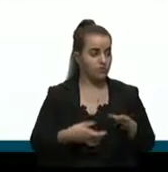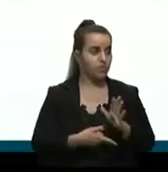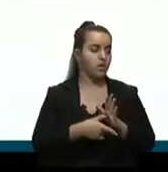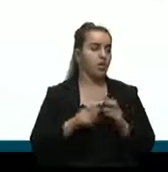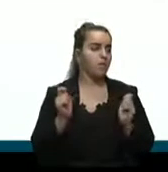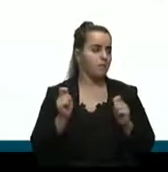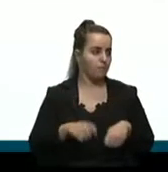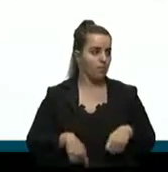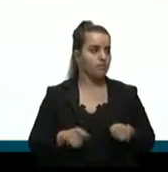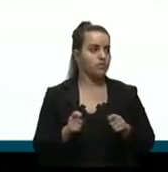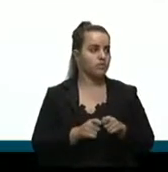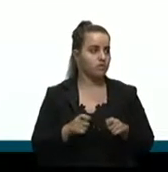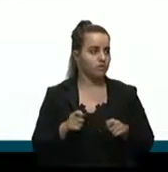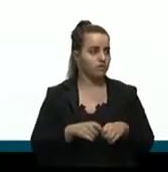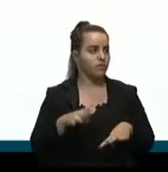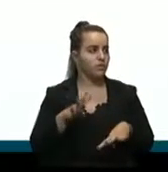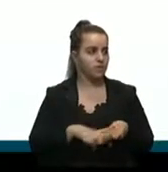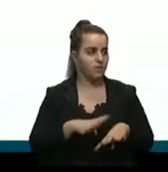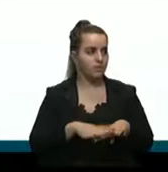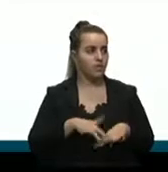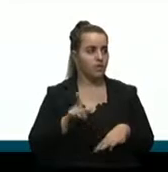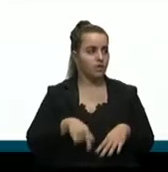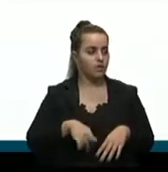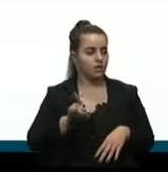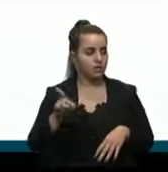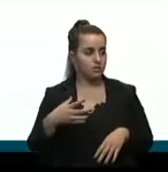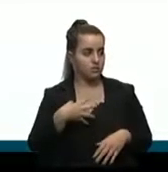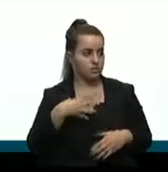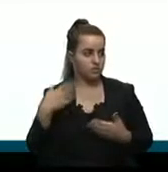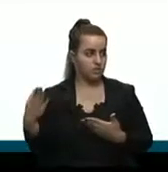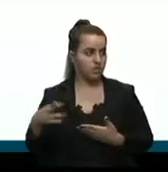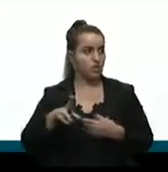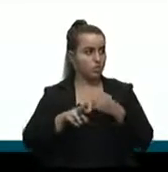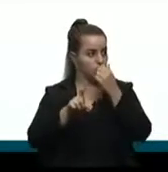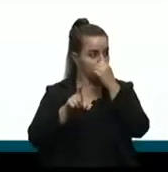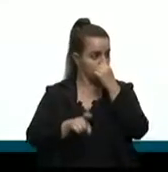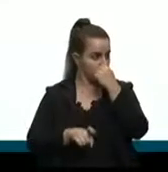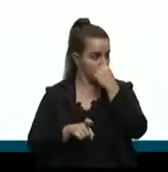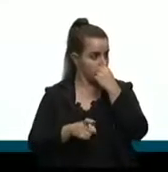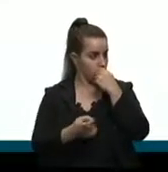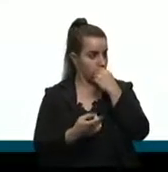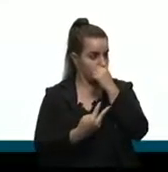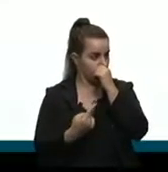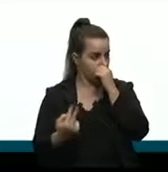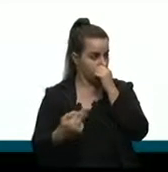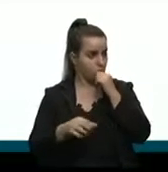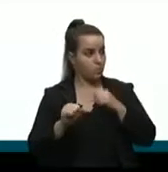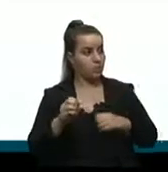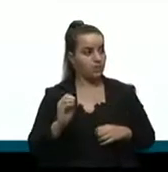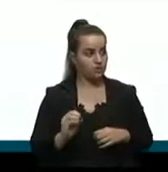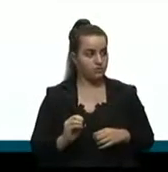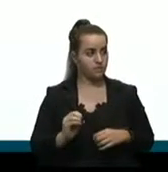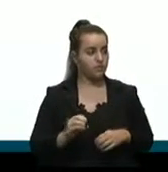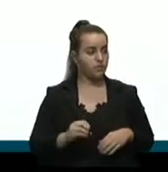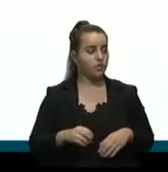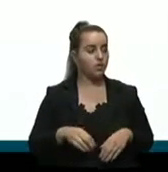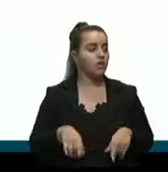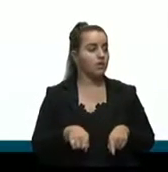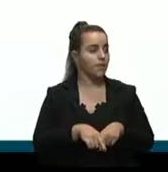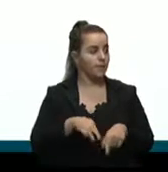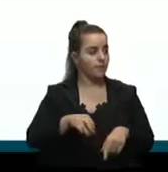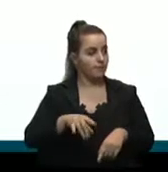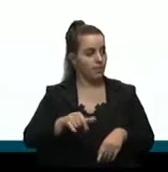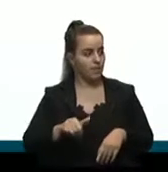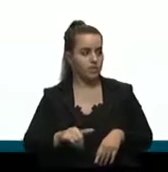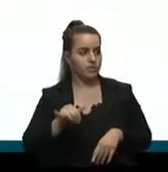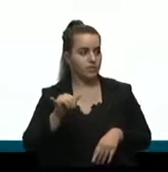temos que as afirmações anteriores podem ser traduzidas matematicamente como média de x, que